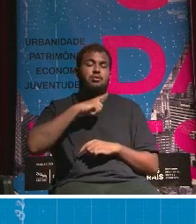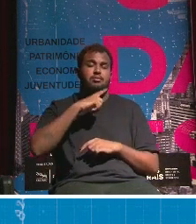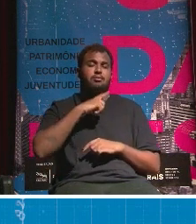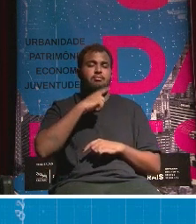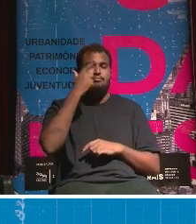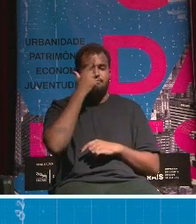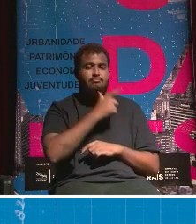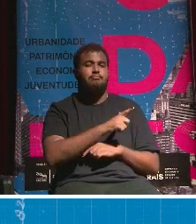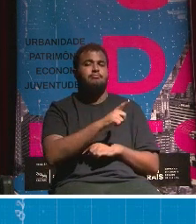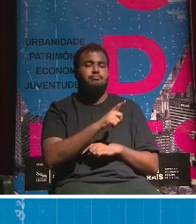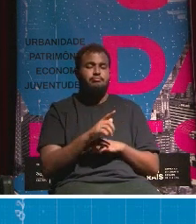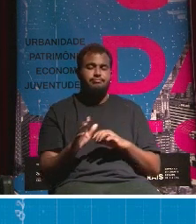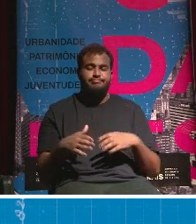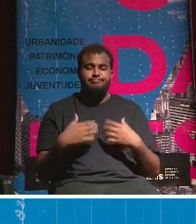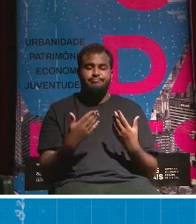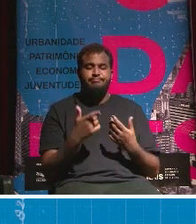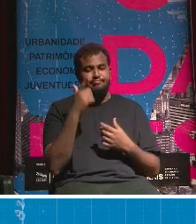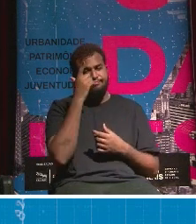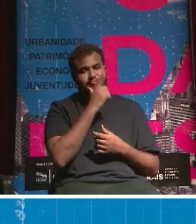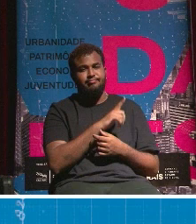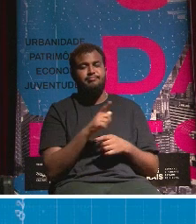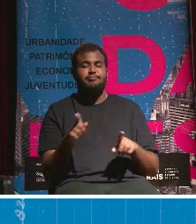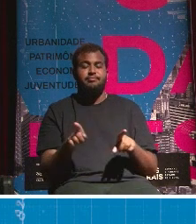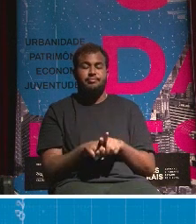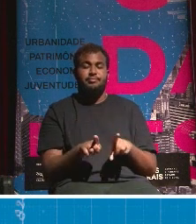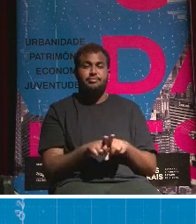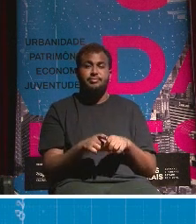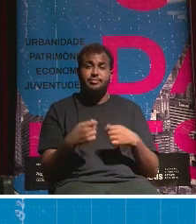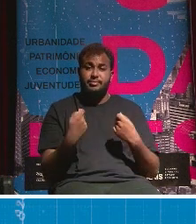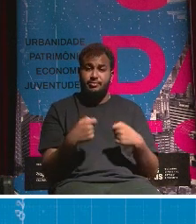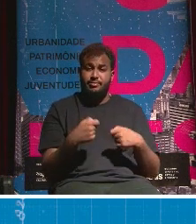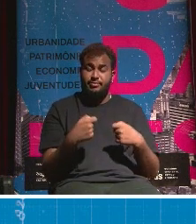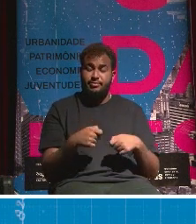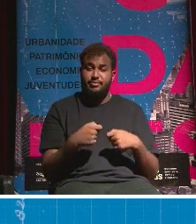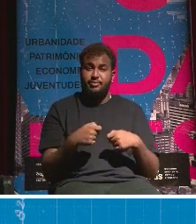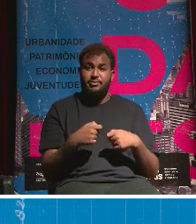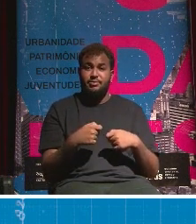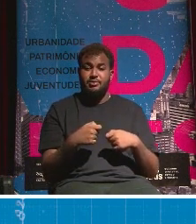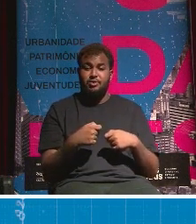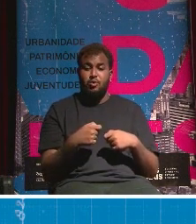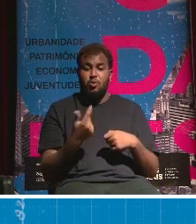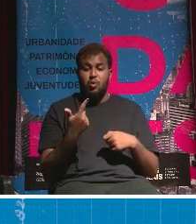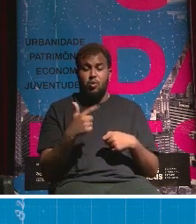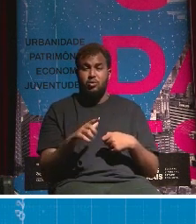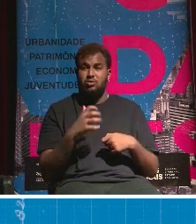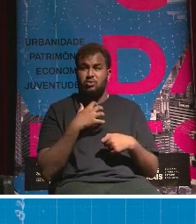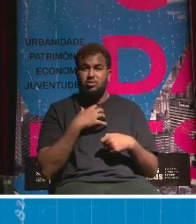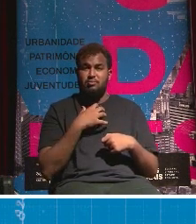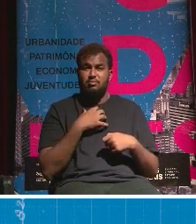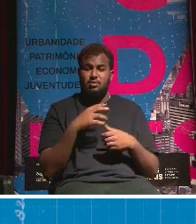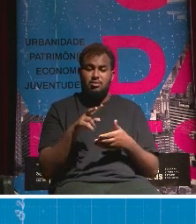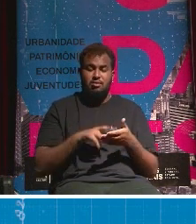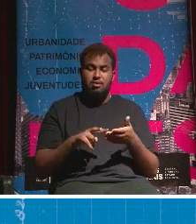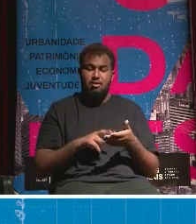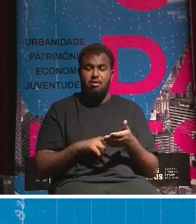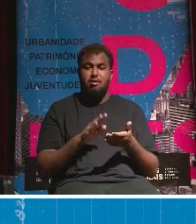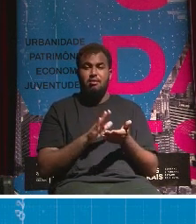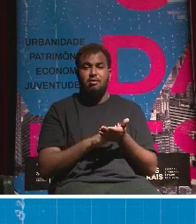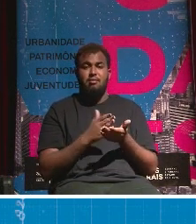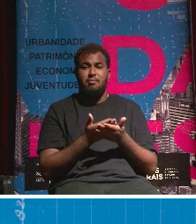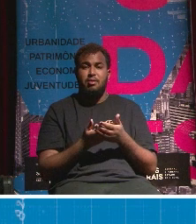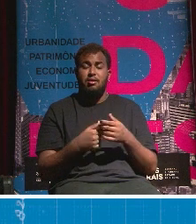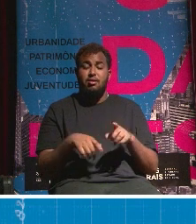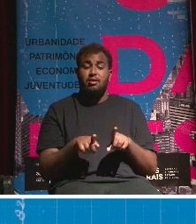alcance. E esse alcance ele precisa ser complementado com outras leituras e outras interpretações. E aí a interpretação do